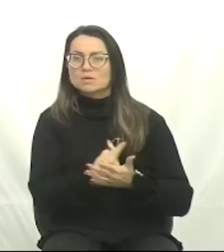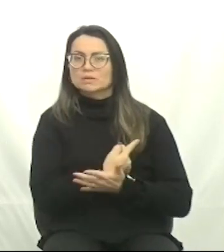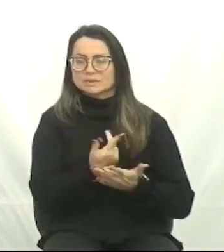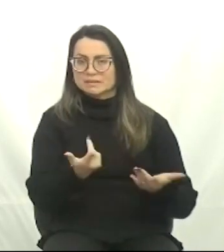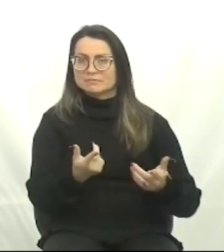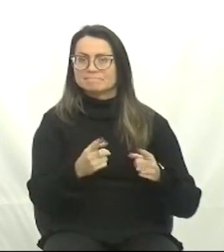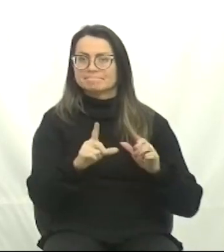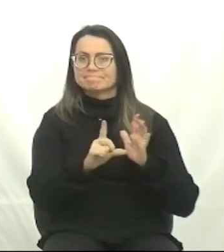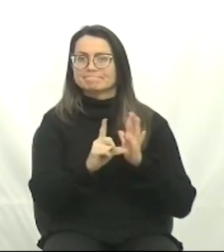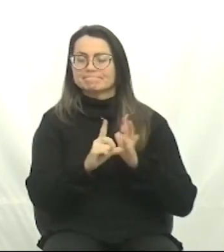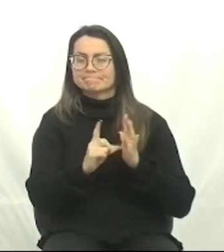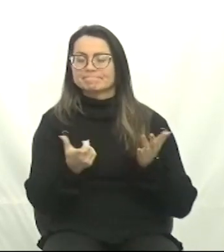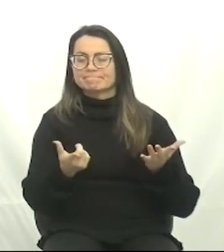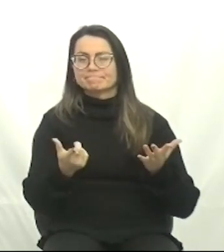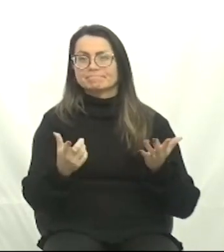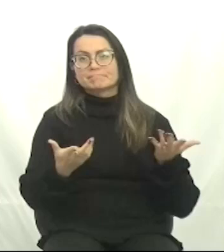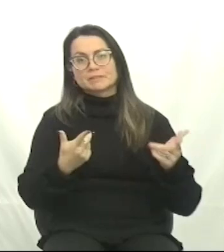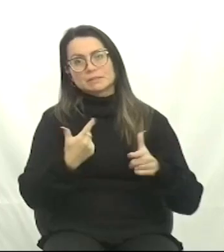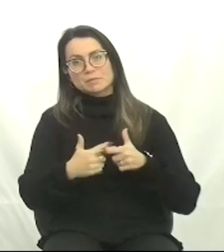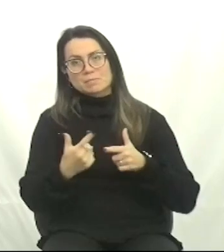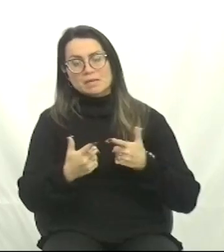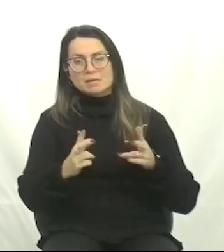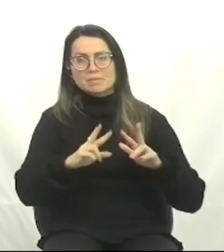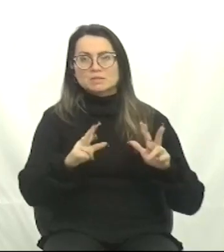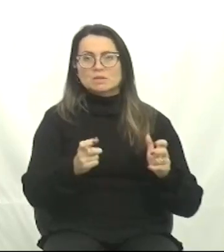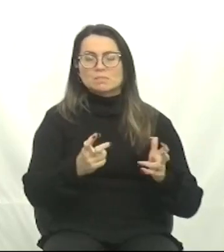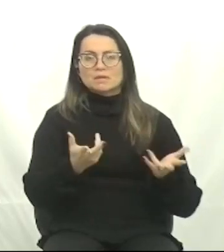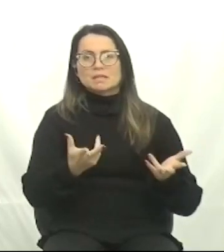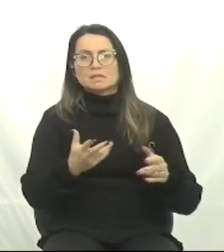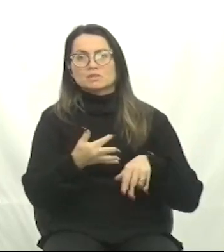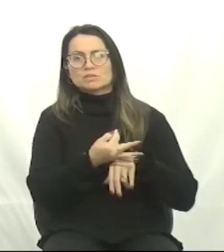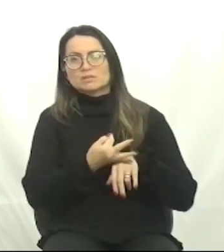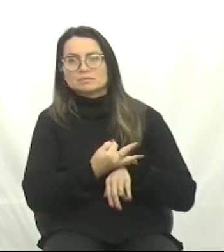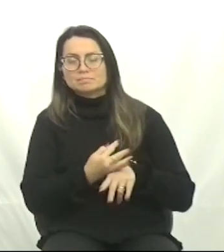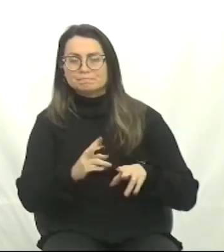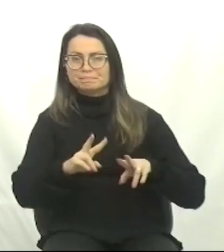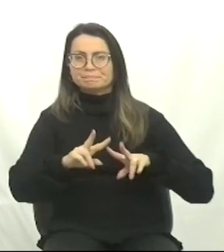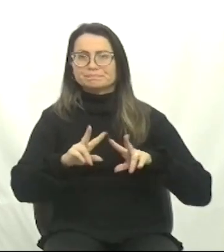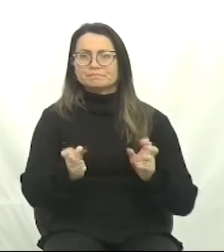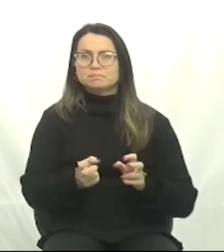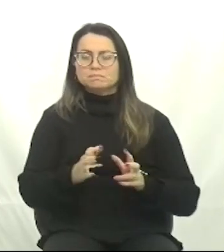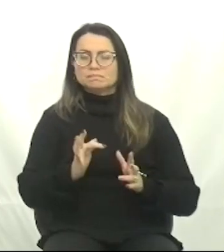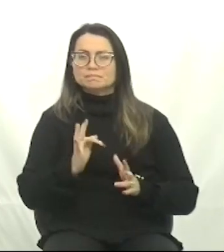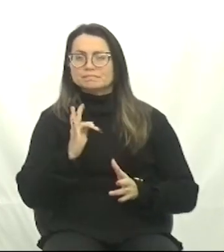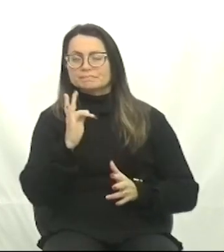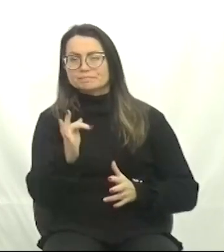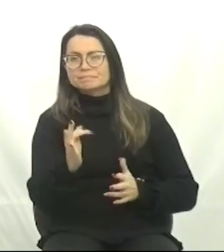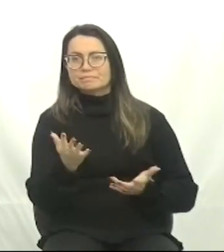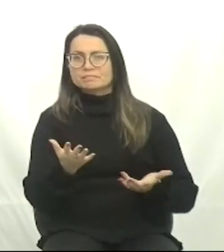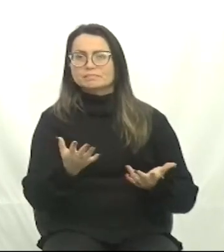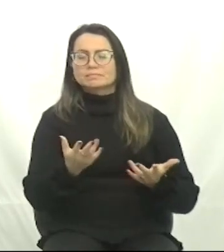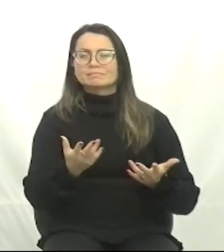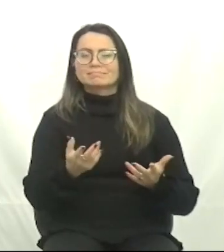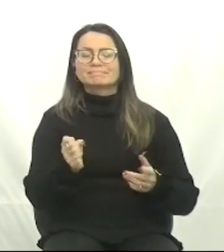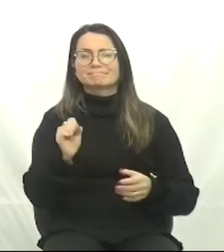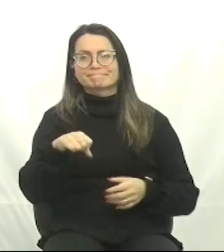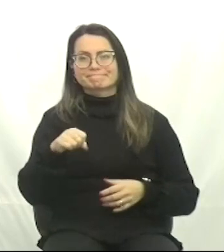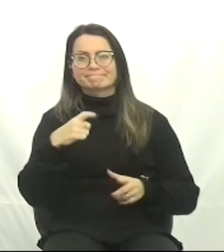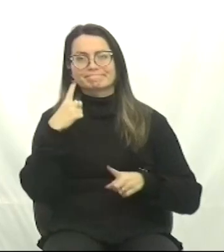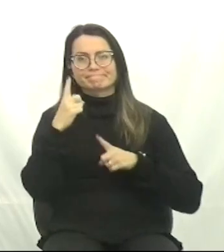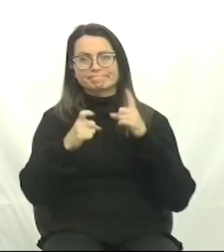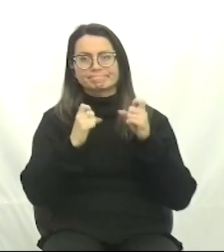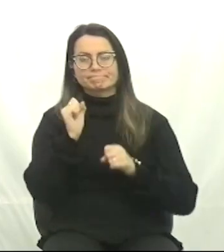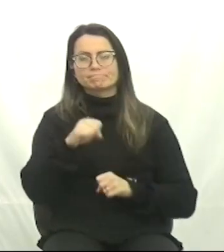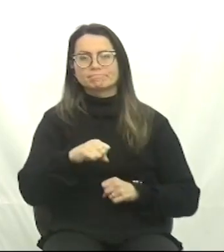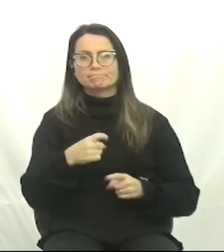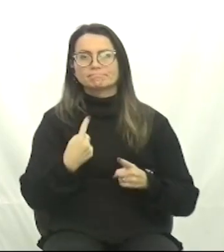essa indefinição em relação aos feriados, indefinição em relação ao futuro, deixa ainda mais preocupante,